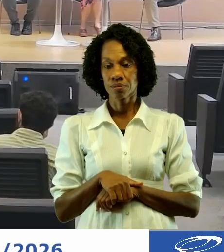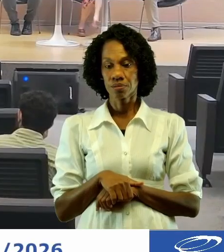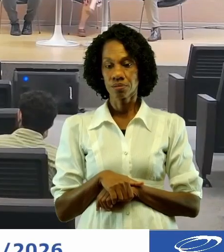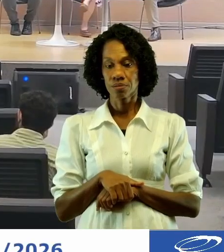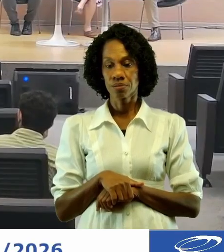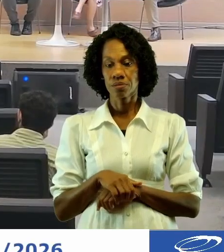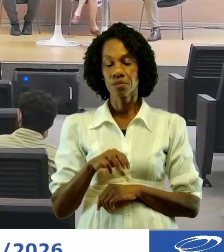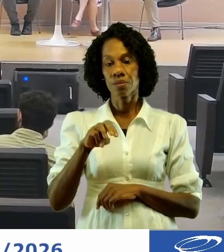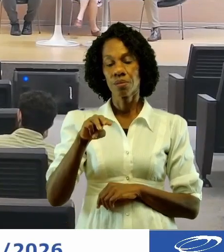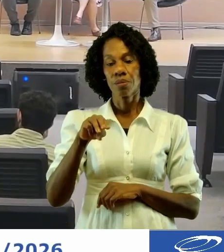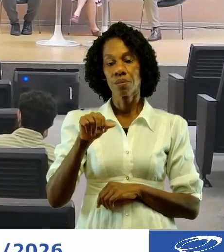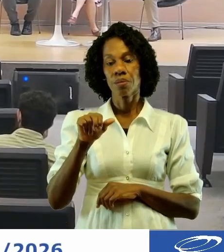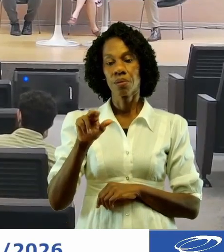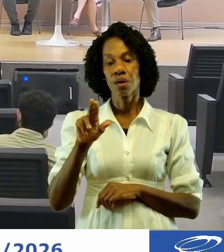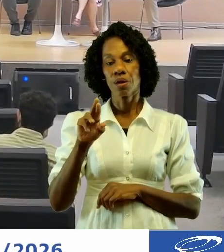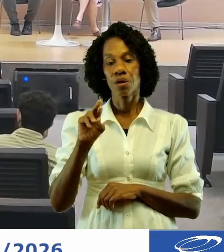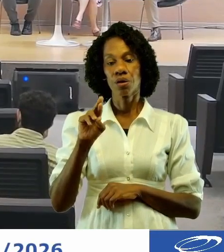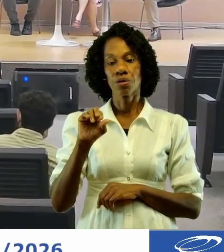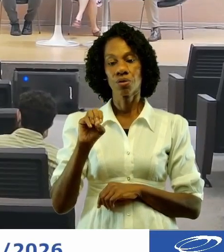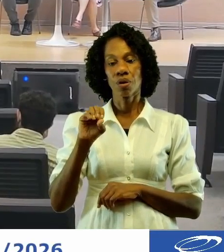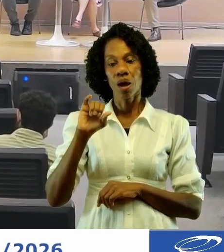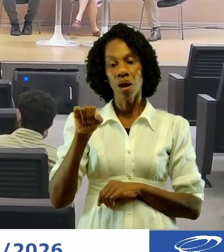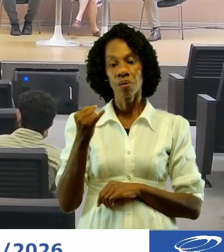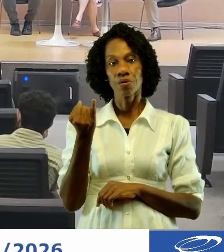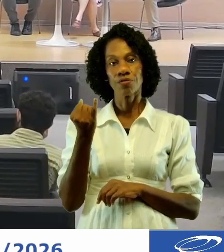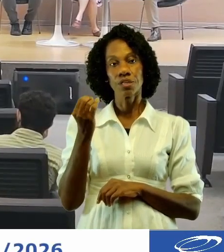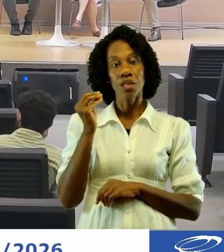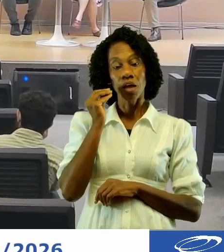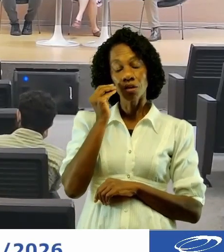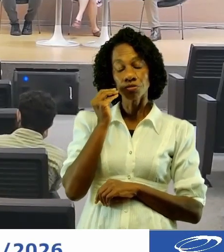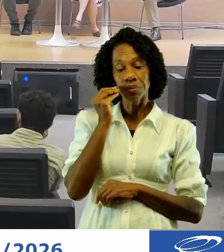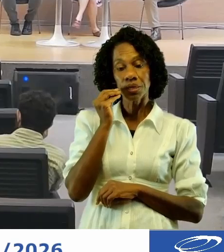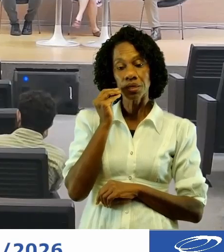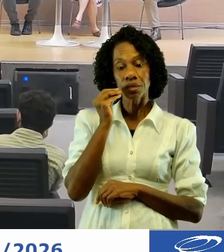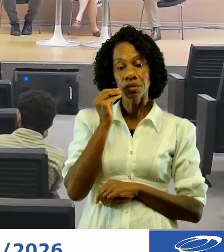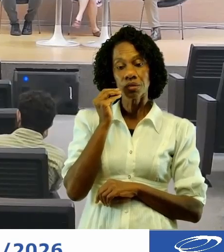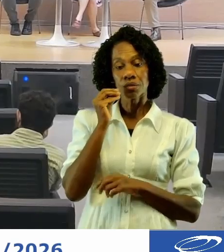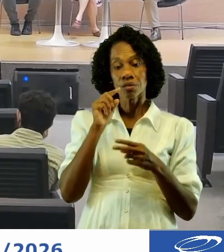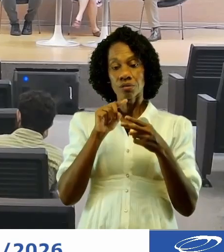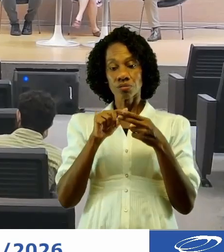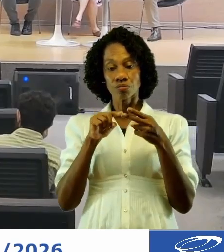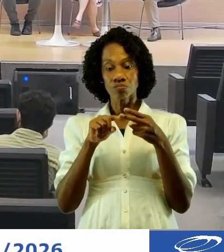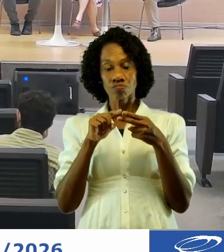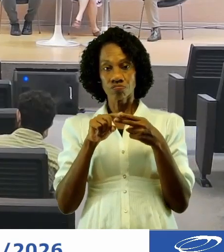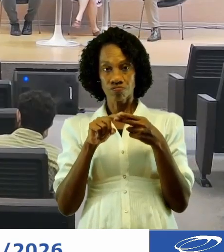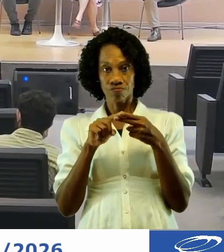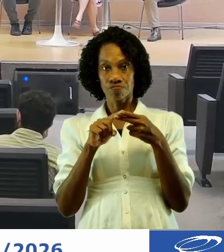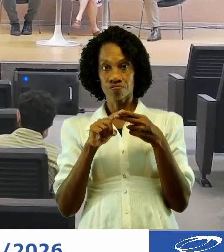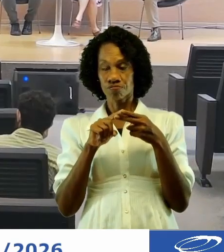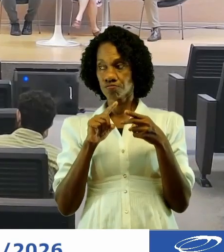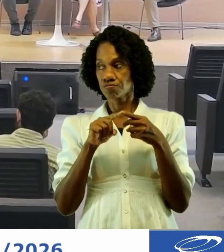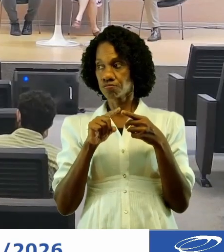Mauro, também queria aproveitar para perguntar a sua experiência. Duas situações que eu vou falar para você. A gente está